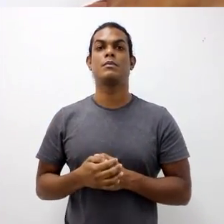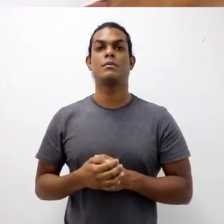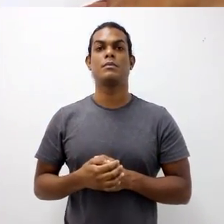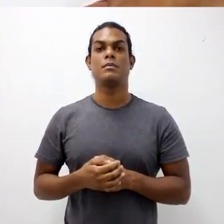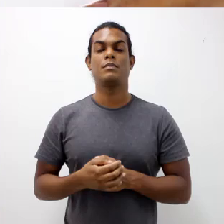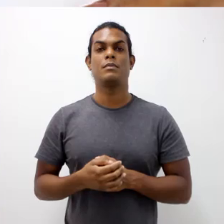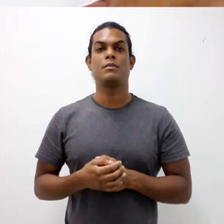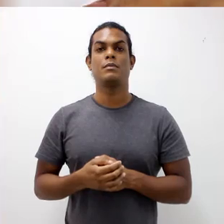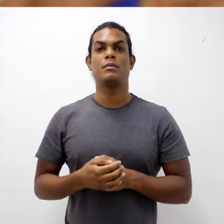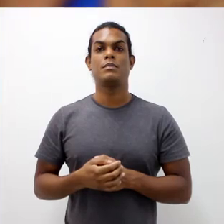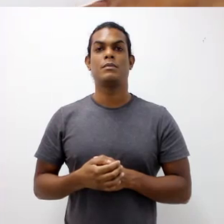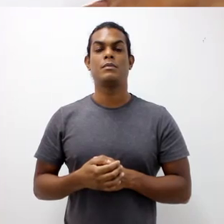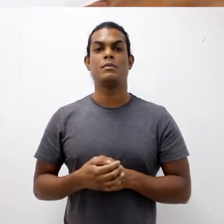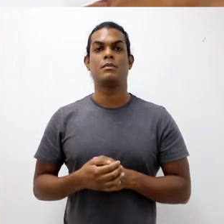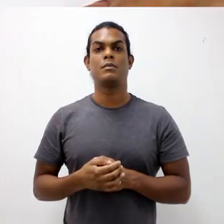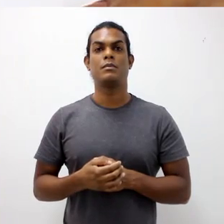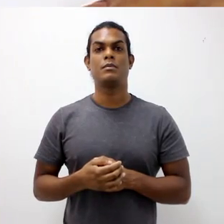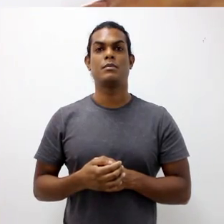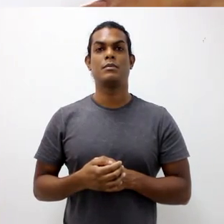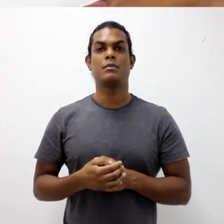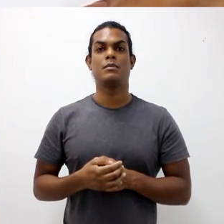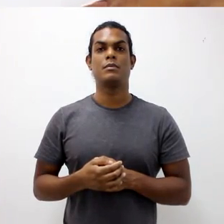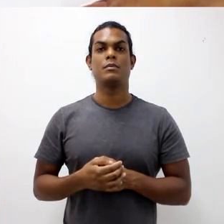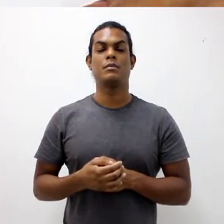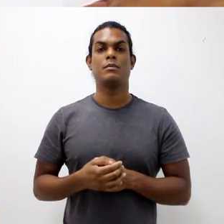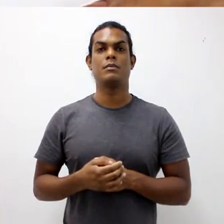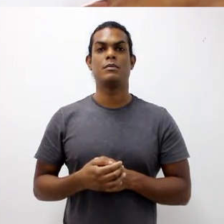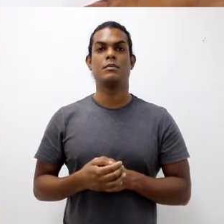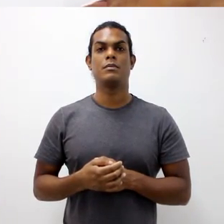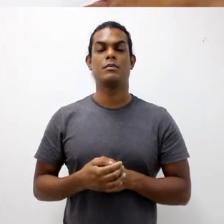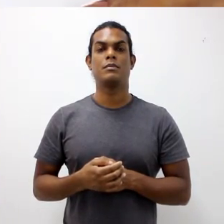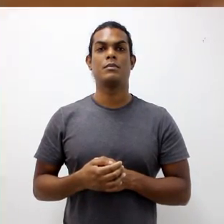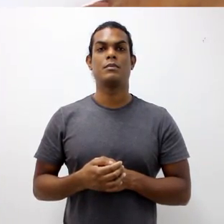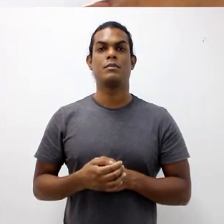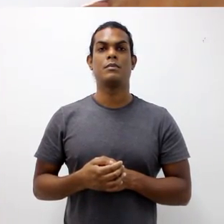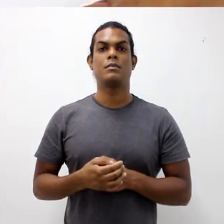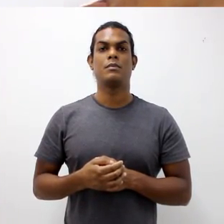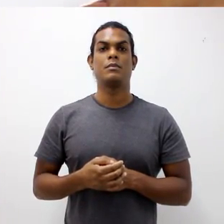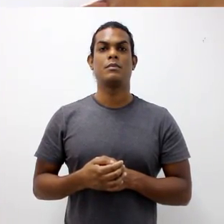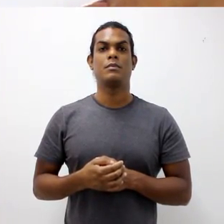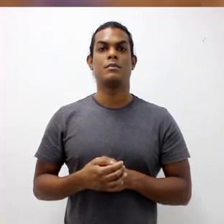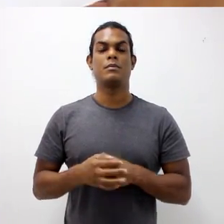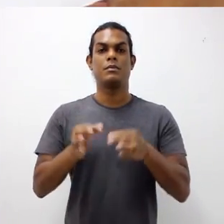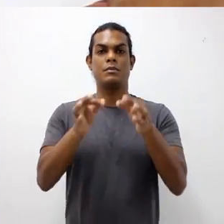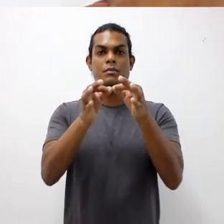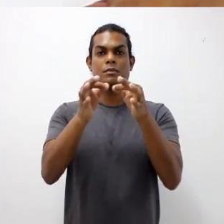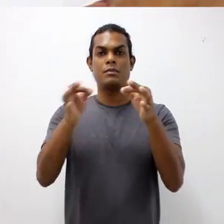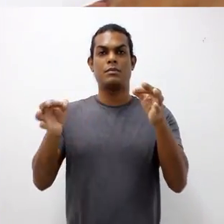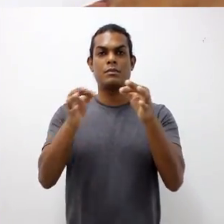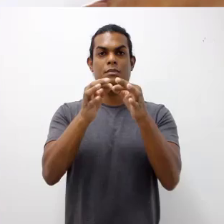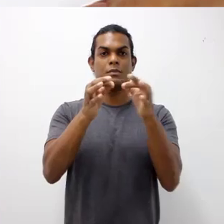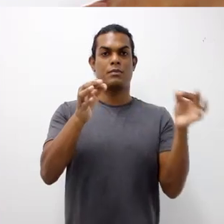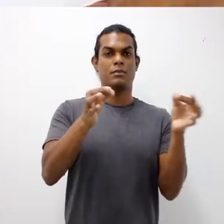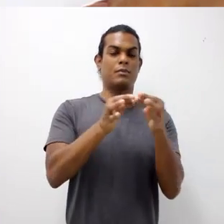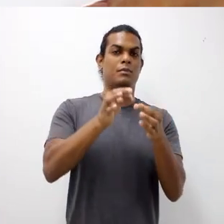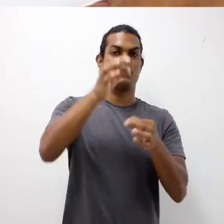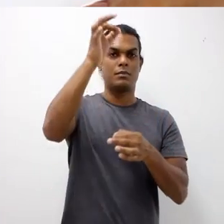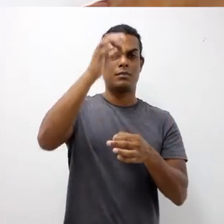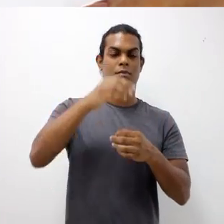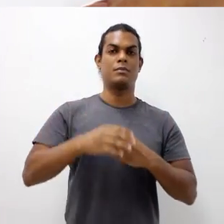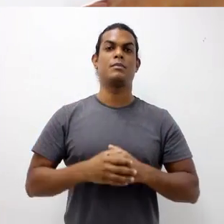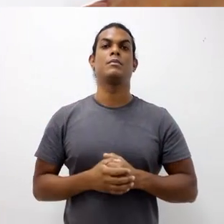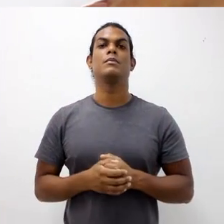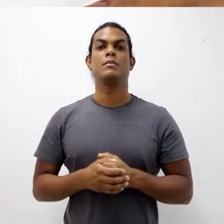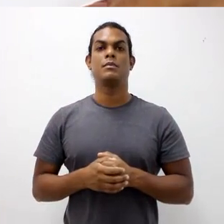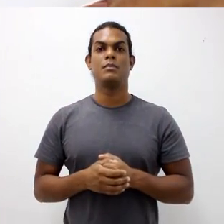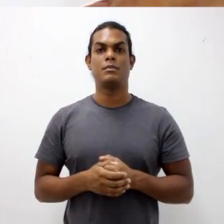Porque se aqui eu tenho o eixo da largura, isso é largura, isso é largura, isso é largura. Se aqui eu tenho o eixo da profundidade,